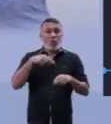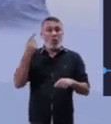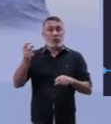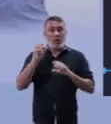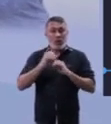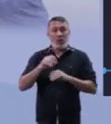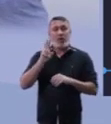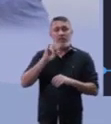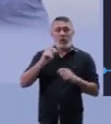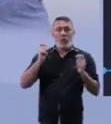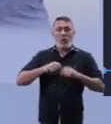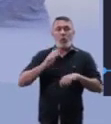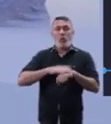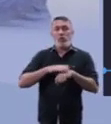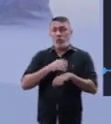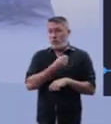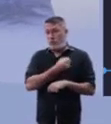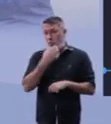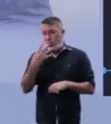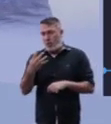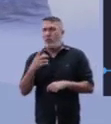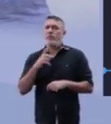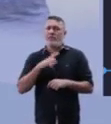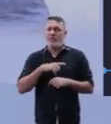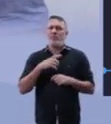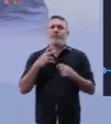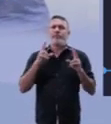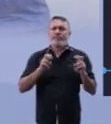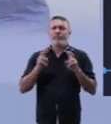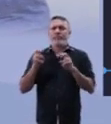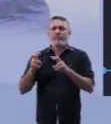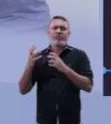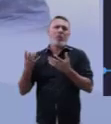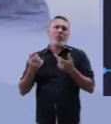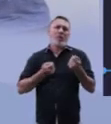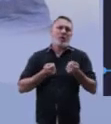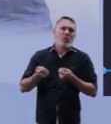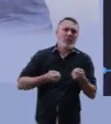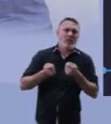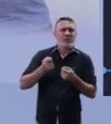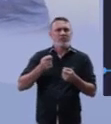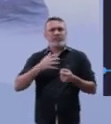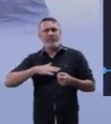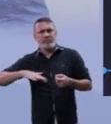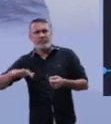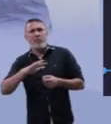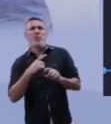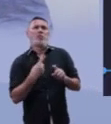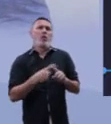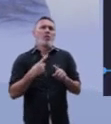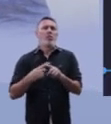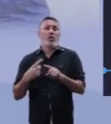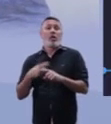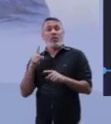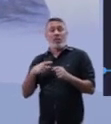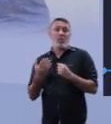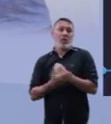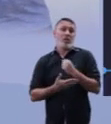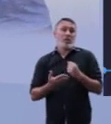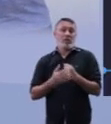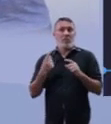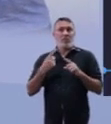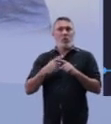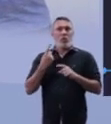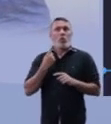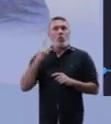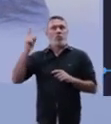na próxima competência, que é a nossa próxima aula, competência de número 4, falamos muito sobre essa ideia de manipulação. Por quê? Porque